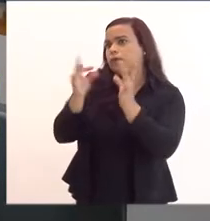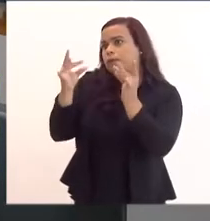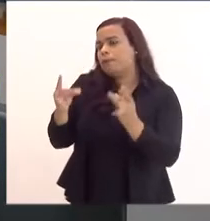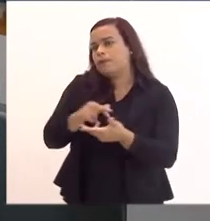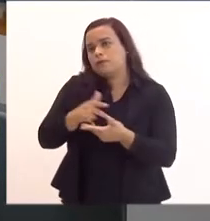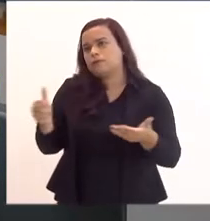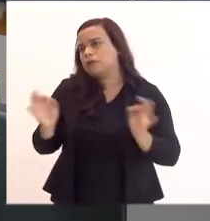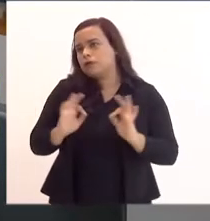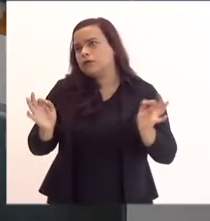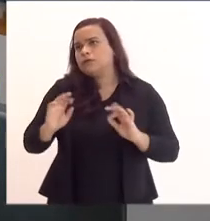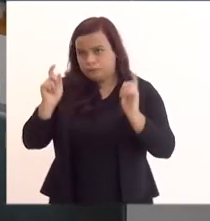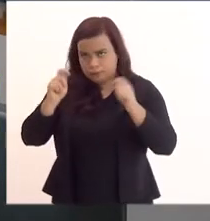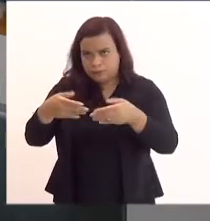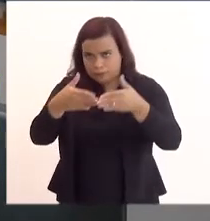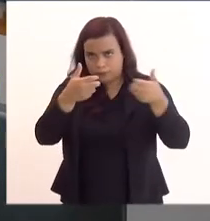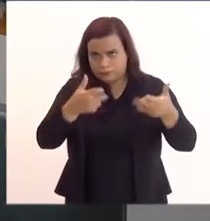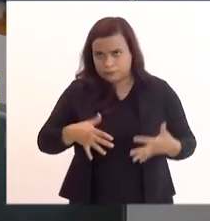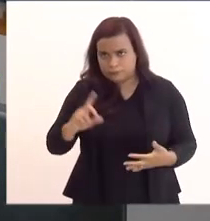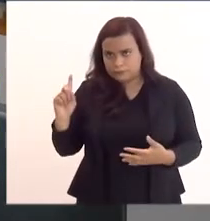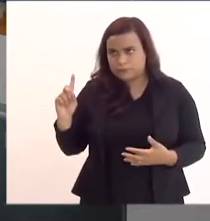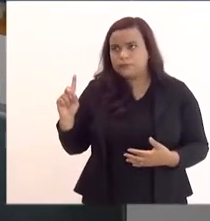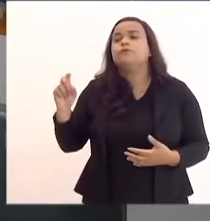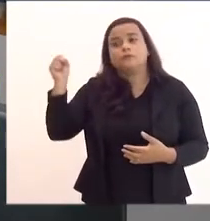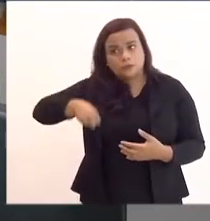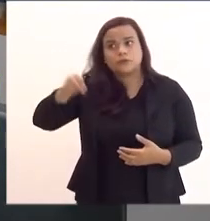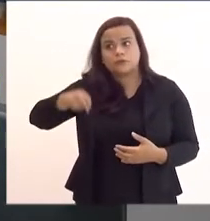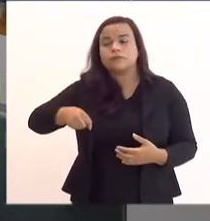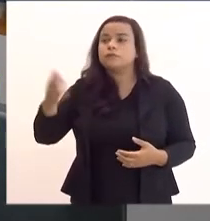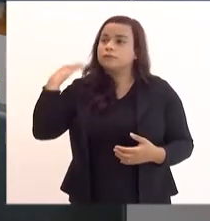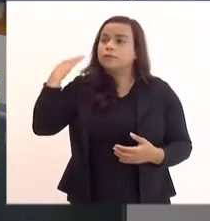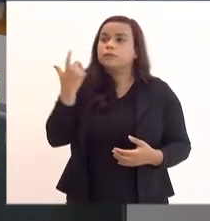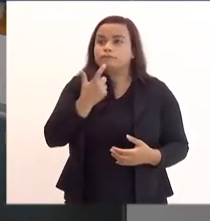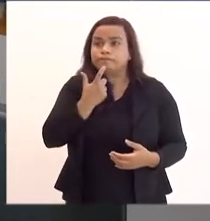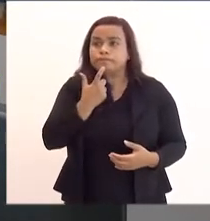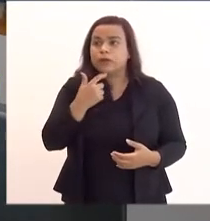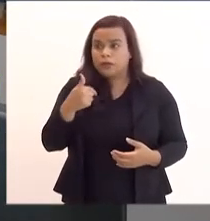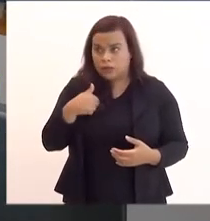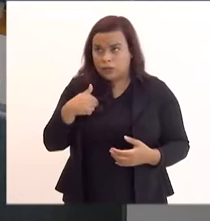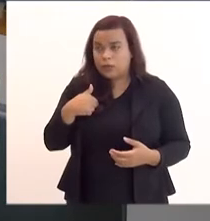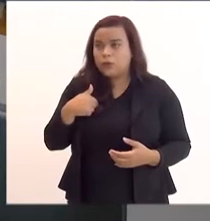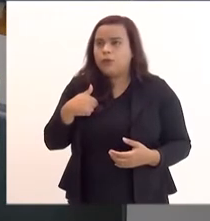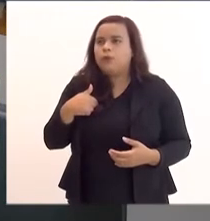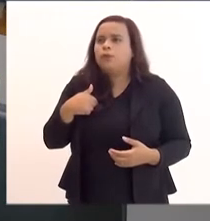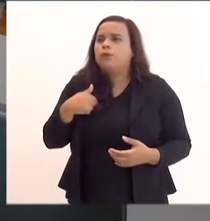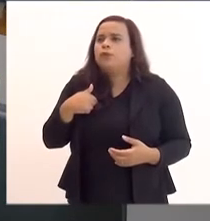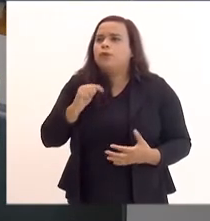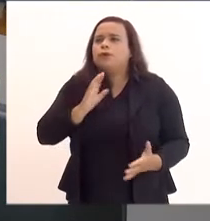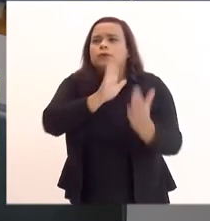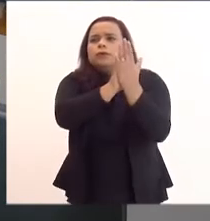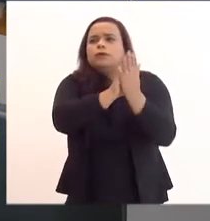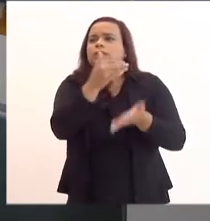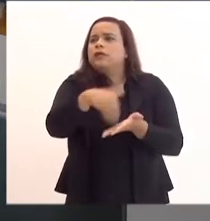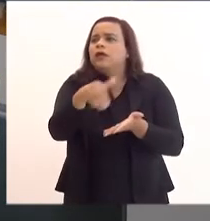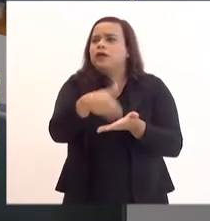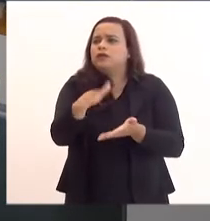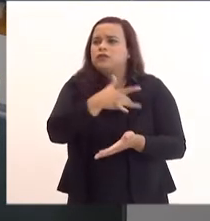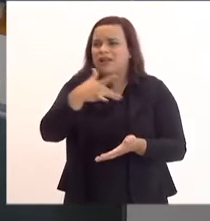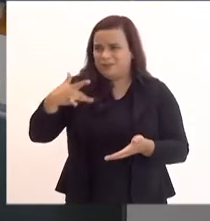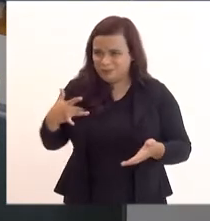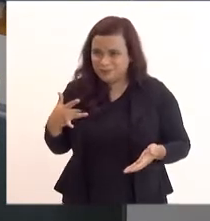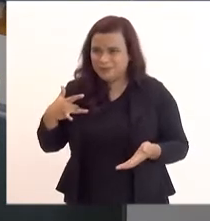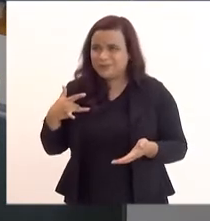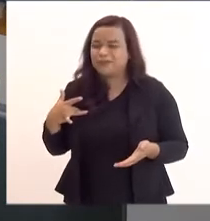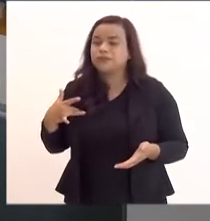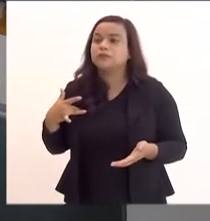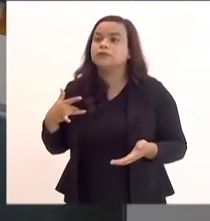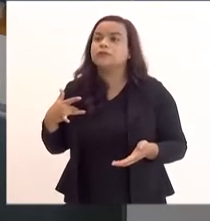permite uma parte, deputado Luiz Paulo. Eu, recentemente, me dirigi, deputado Mink, ao secretário de Estado de Saúde,